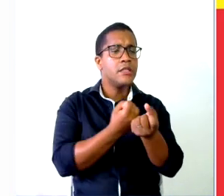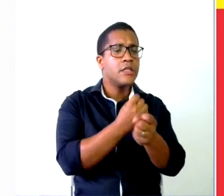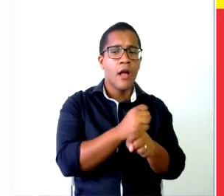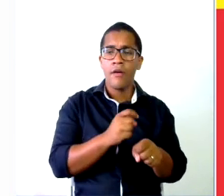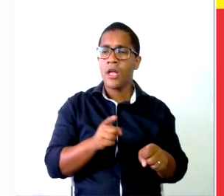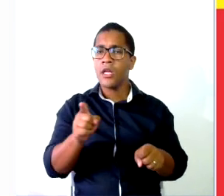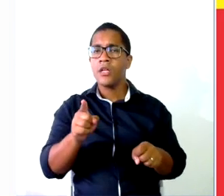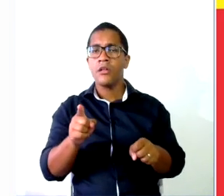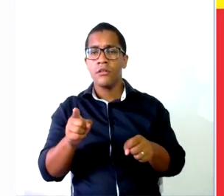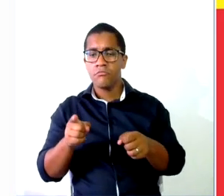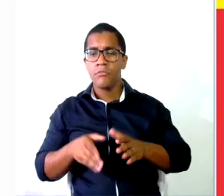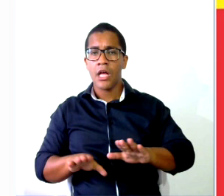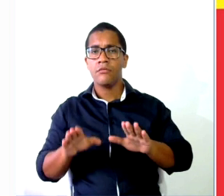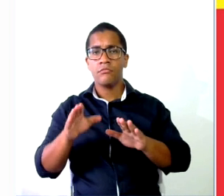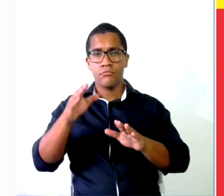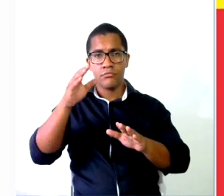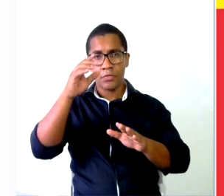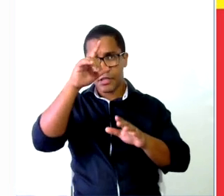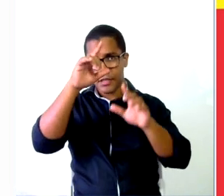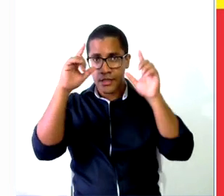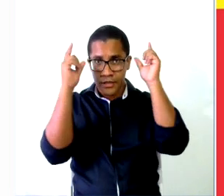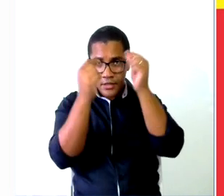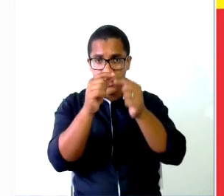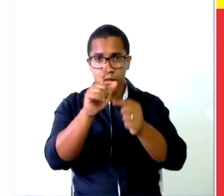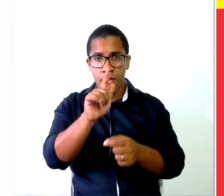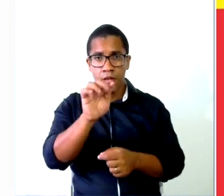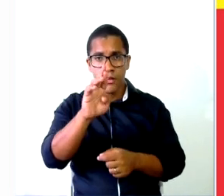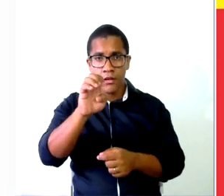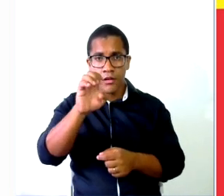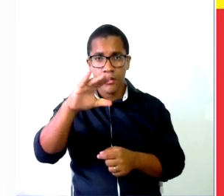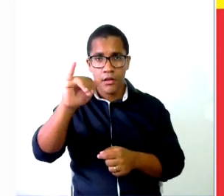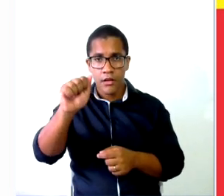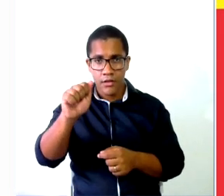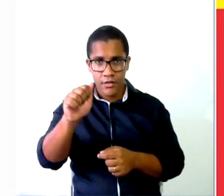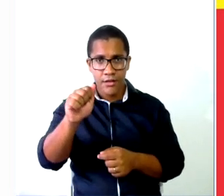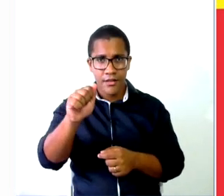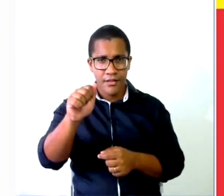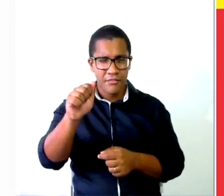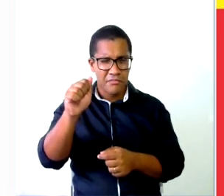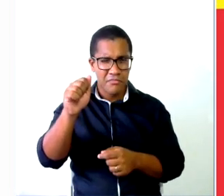e o cidadão lá na Grécia Antiga?